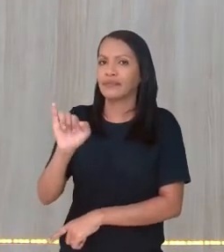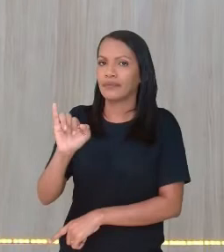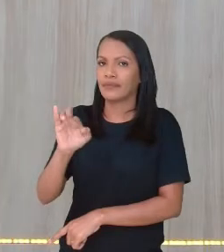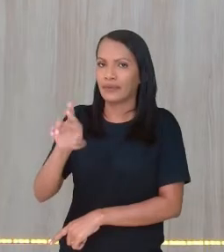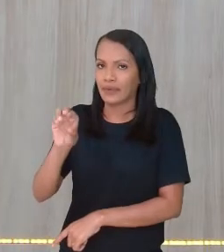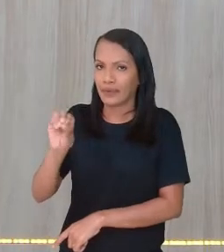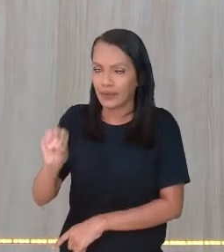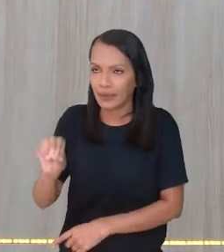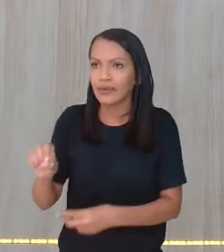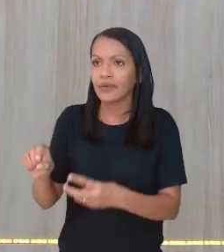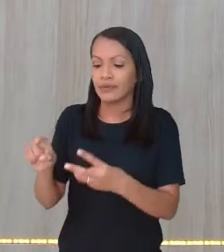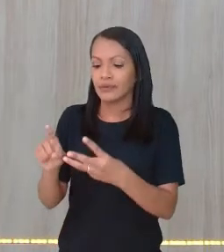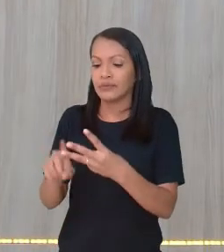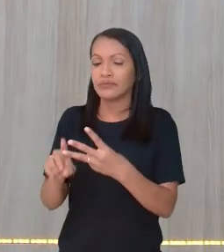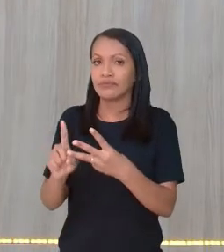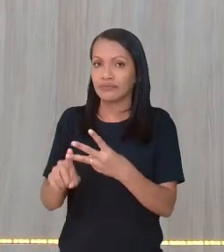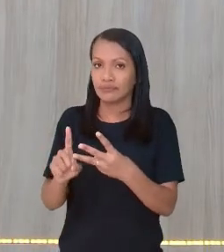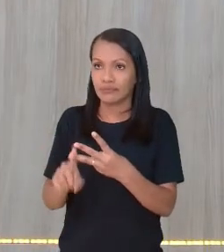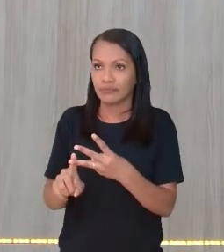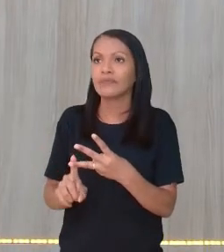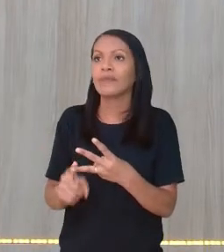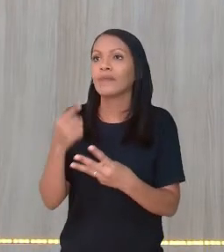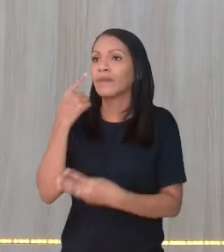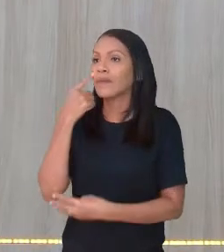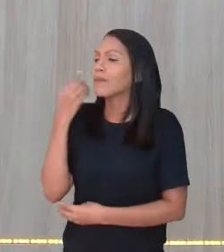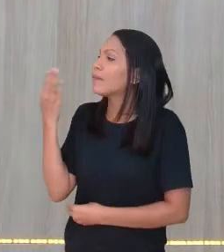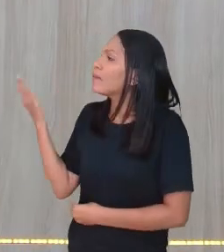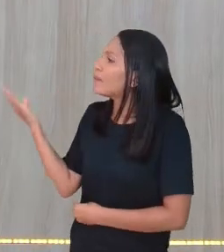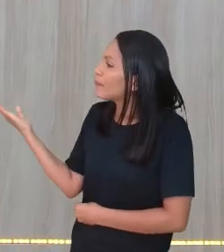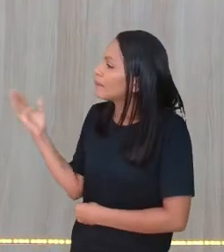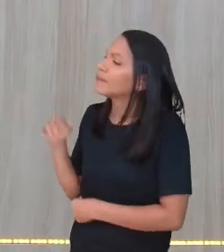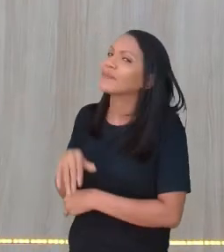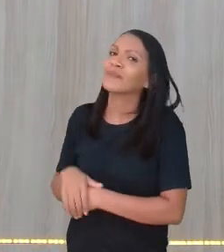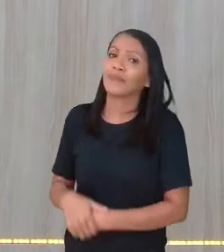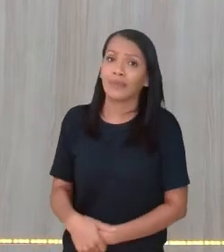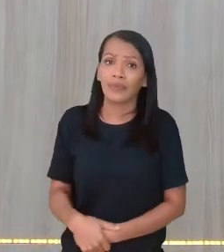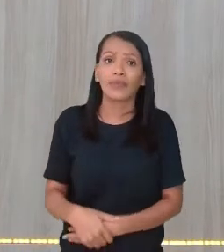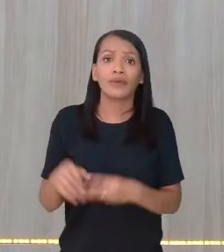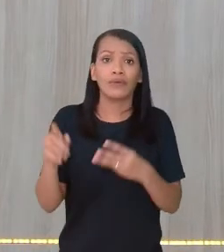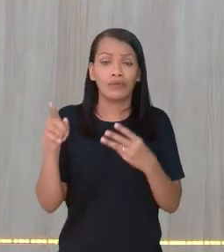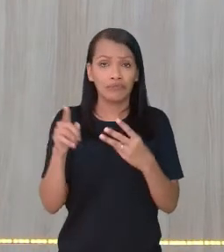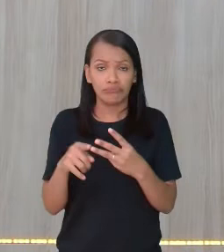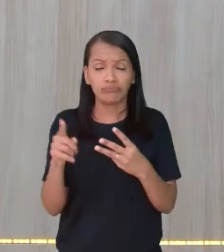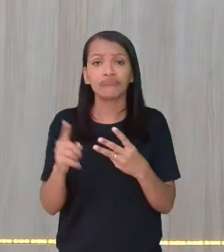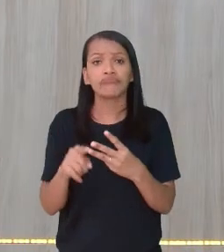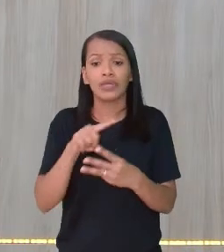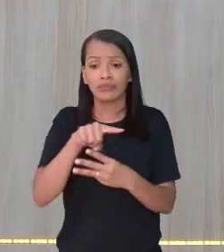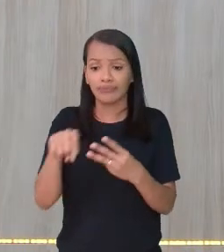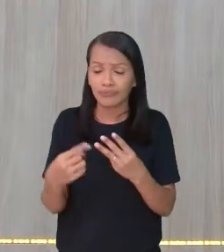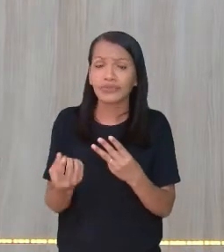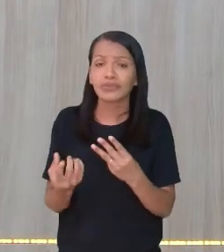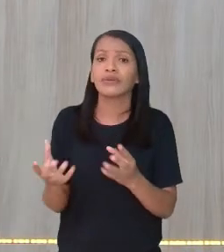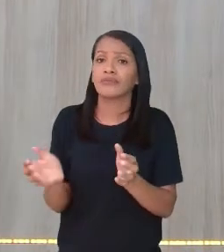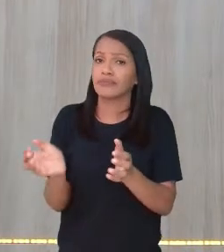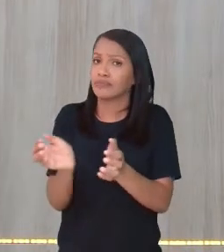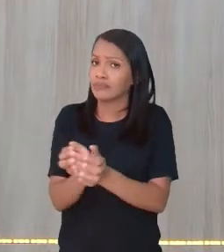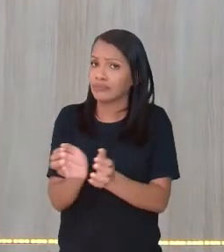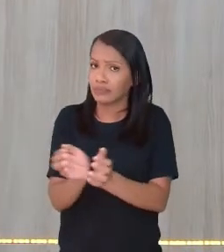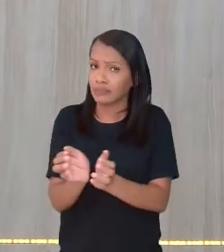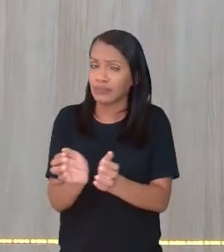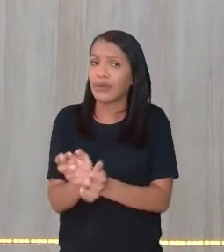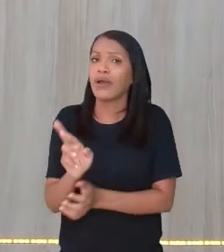divisões aí não dava para a gente efetuar o cálculo. Então foi com isso com essa necessidade que surgiu aí o conjunto dos